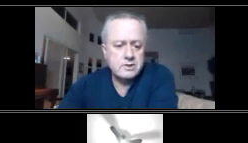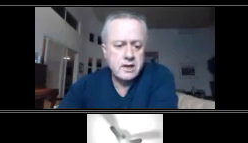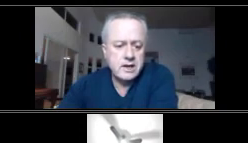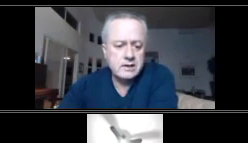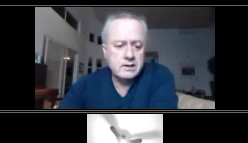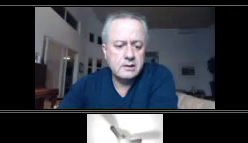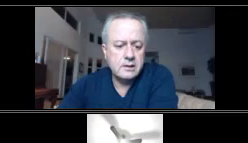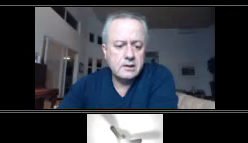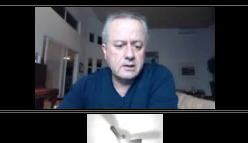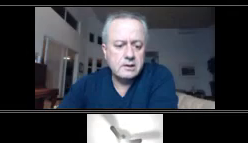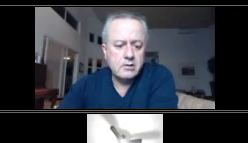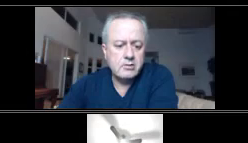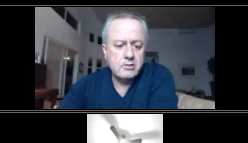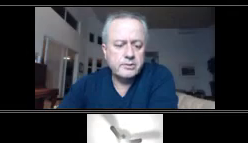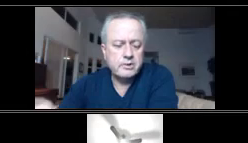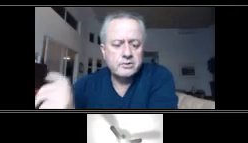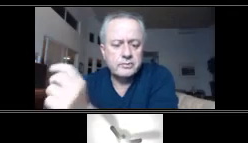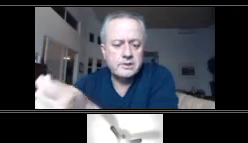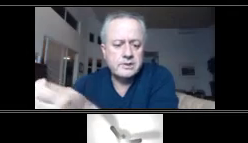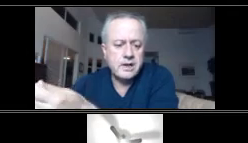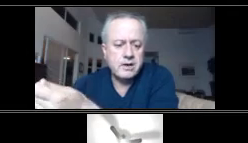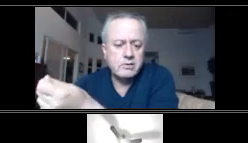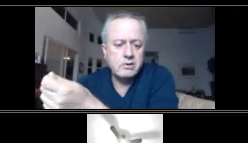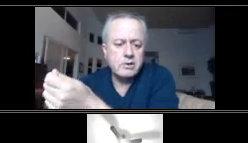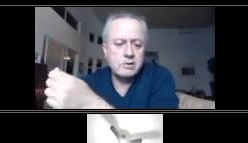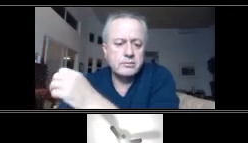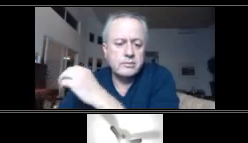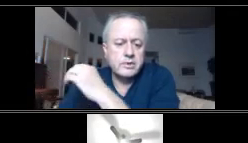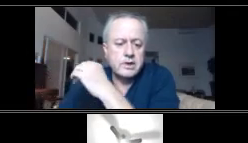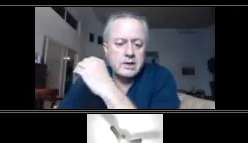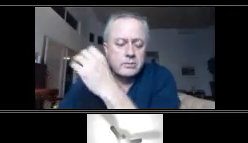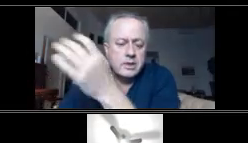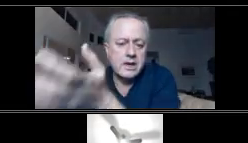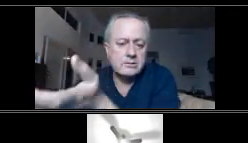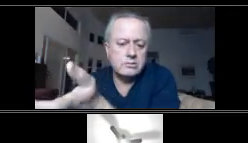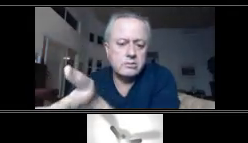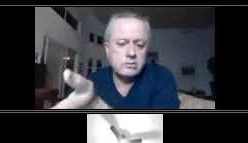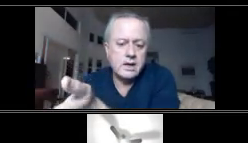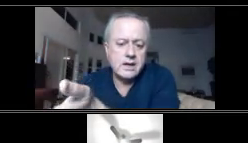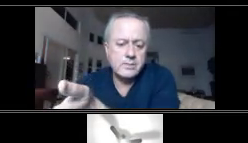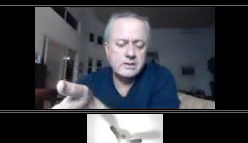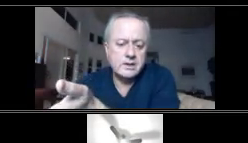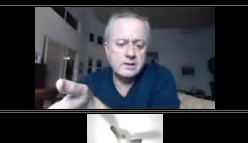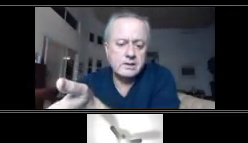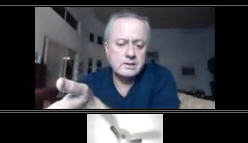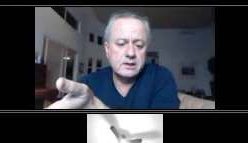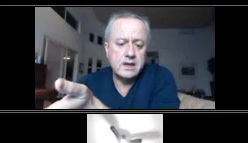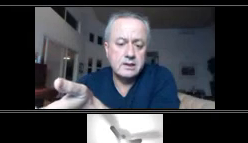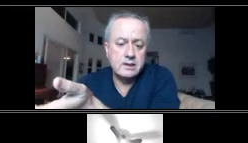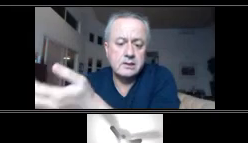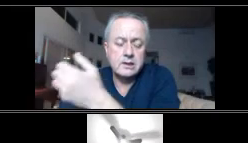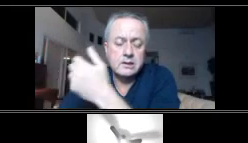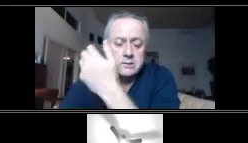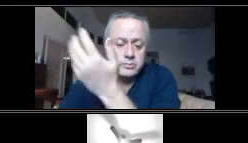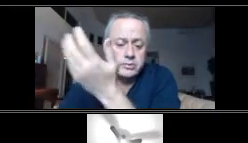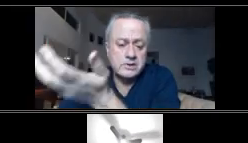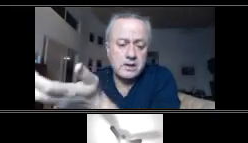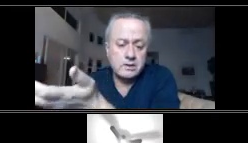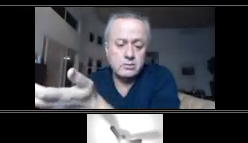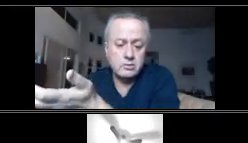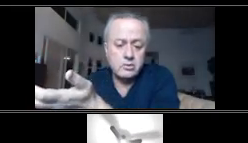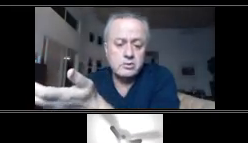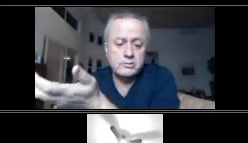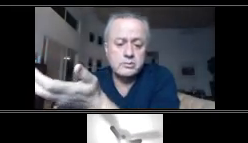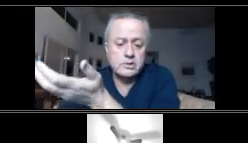ação intermediária. Então, comprimido especial, que primeiro é liberado a camada interna,